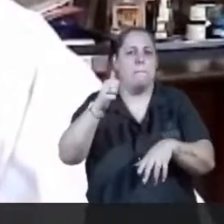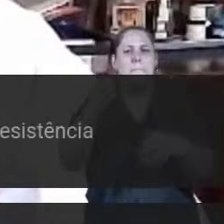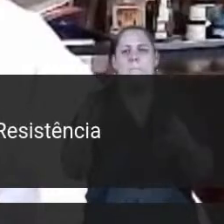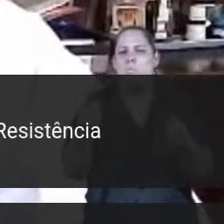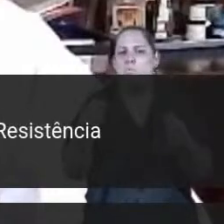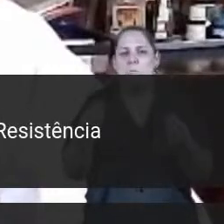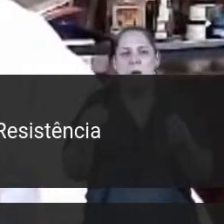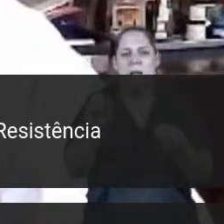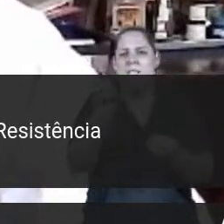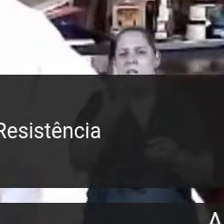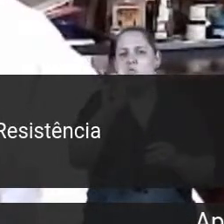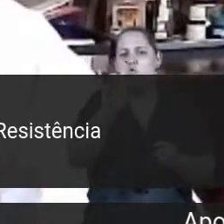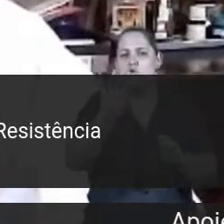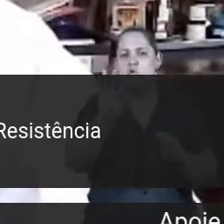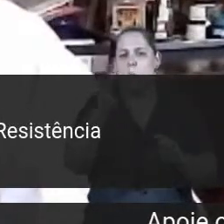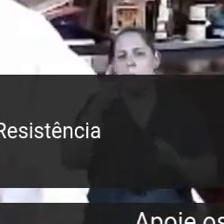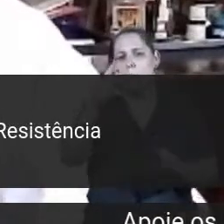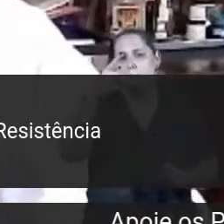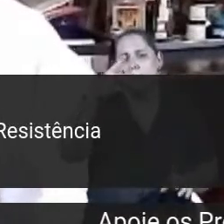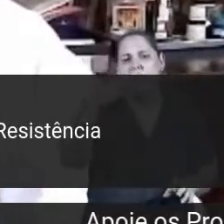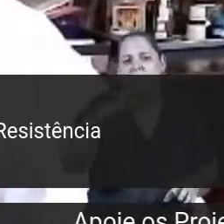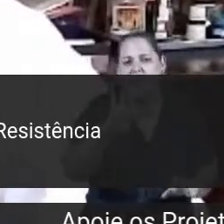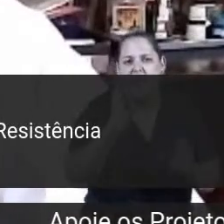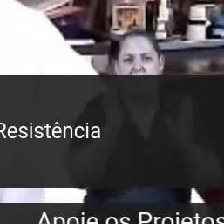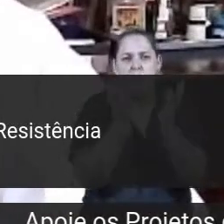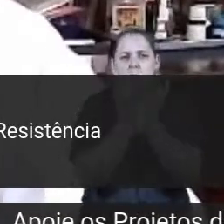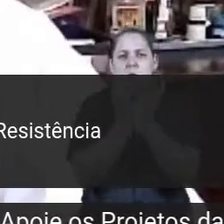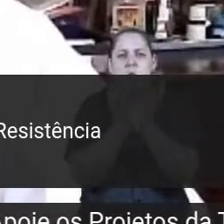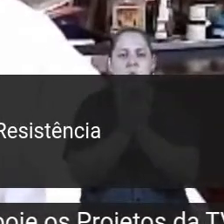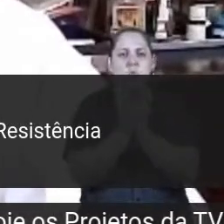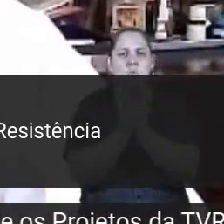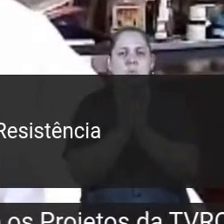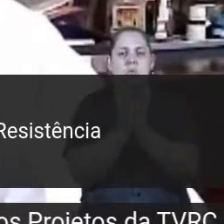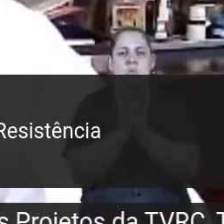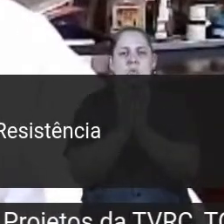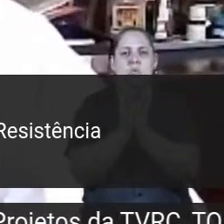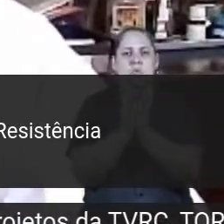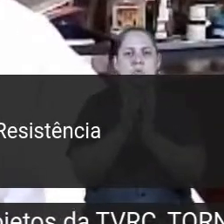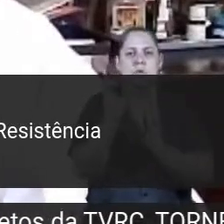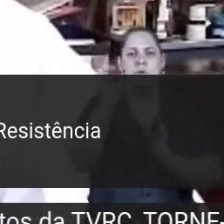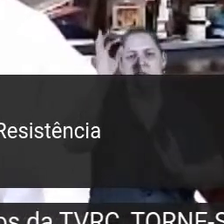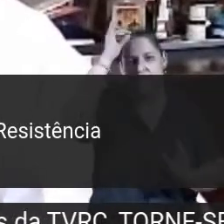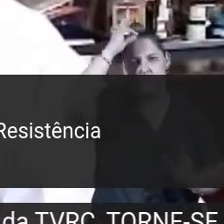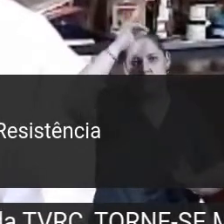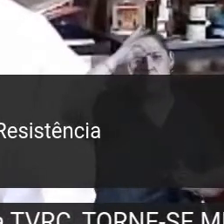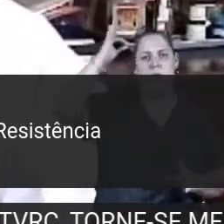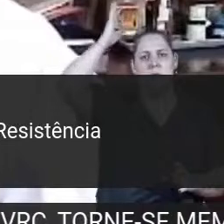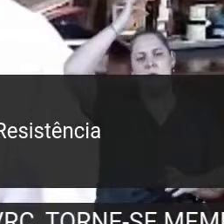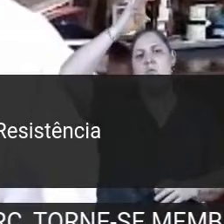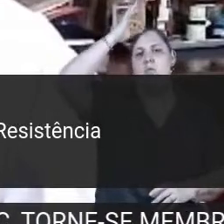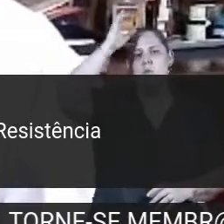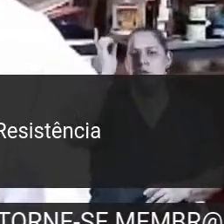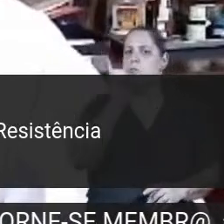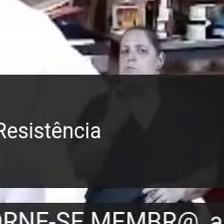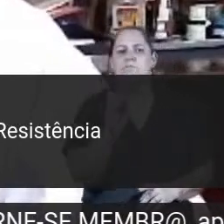nossa bancada, não só o Partido dos Trabalhadores no Espírito Santo,